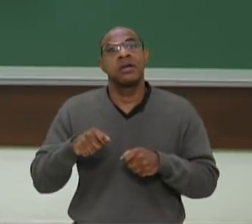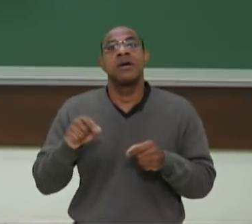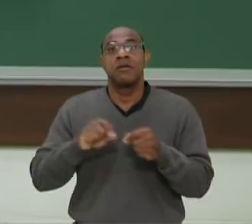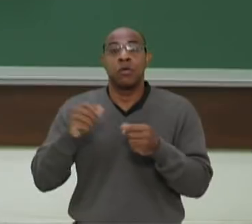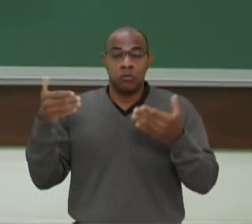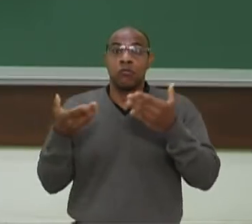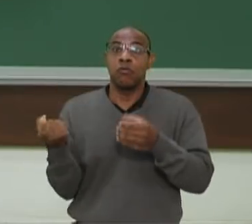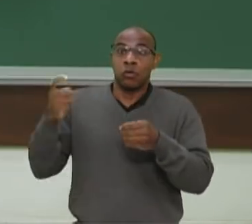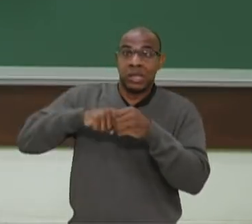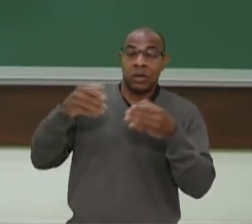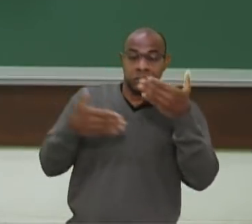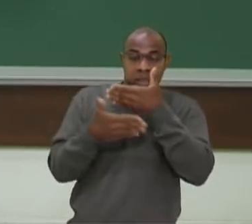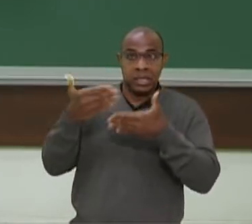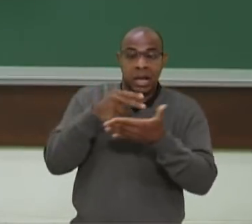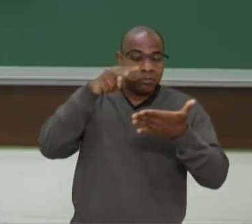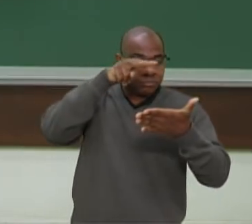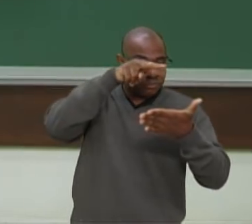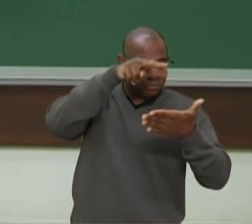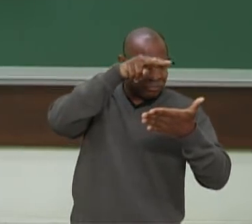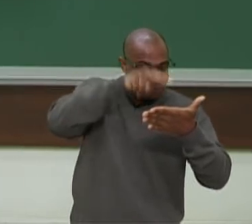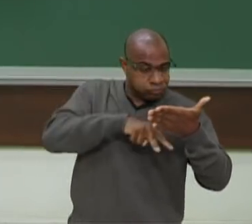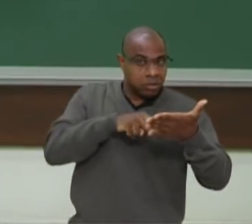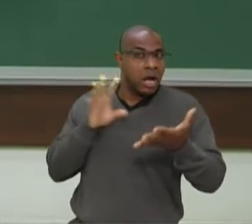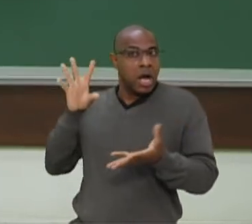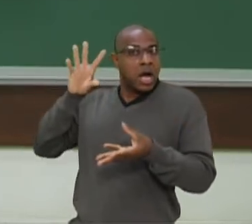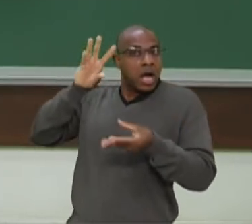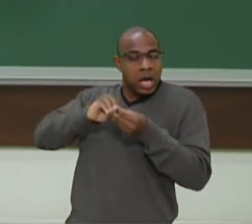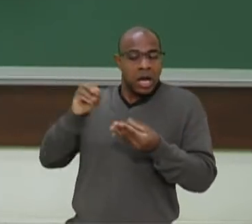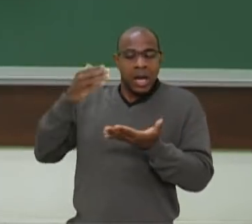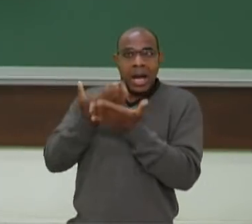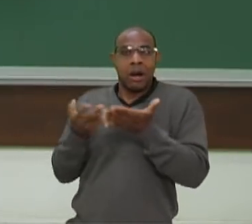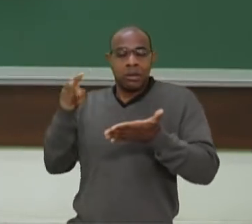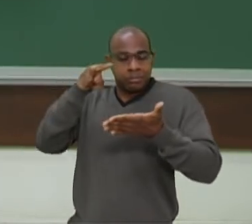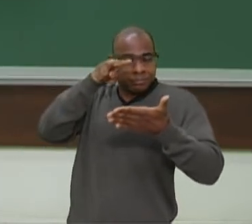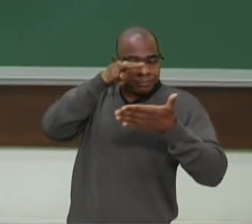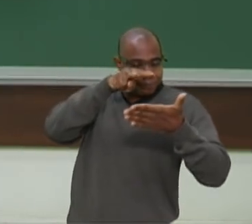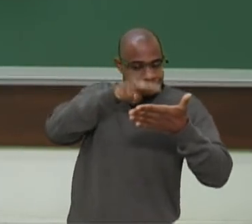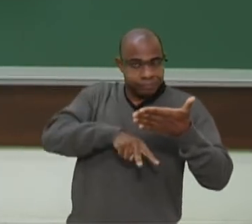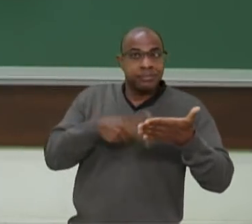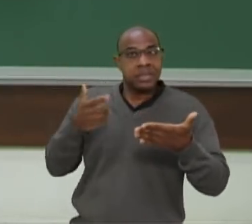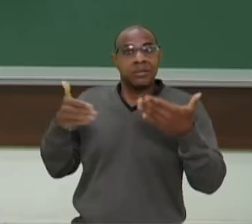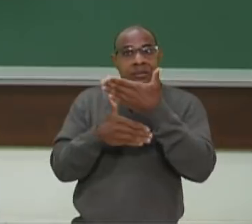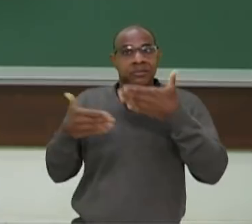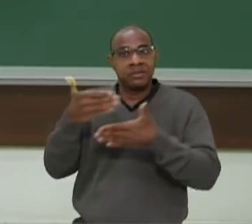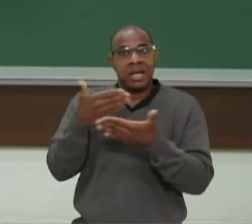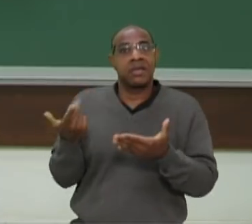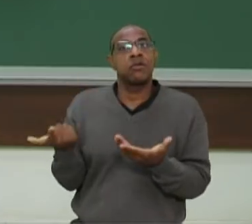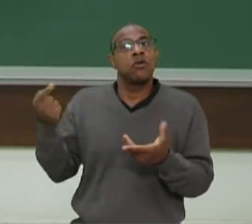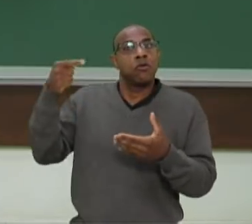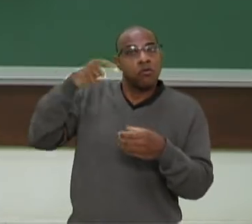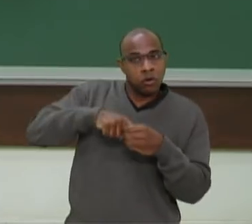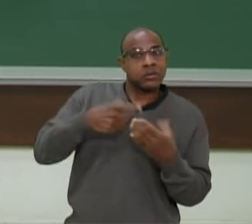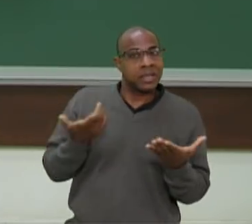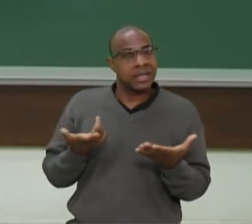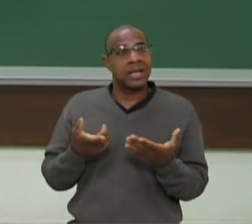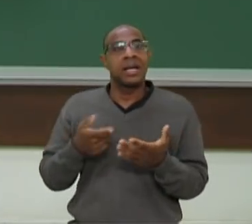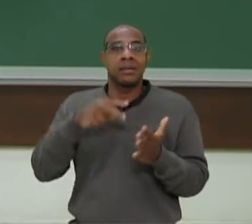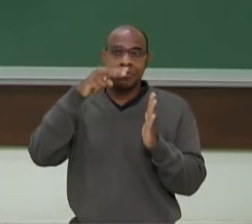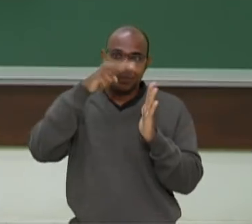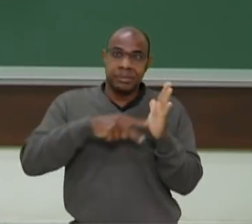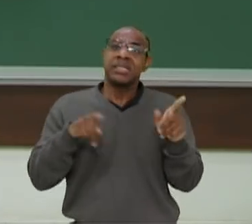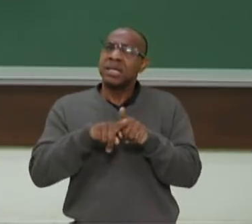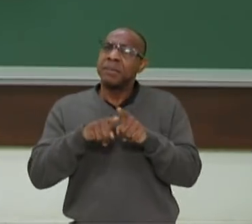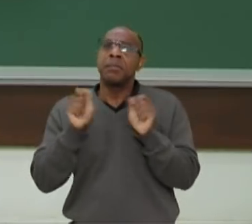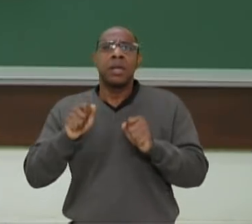slides e fazer uma revisão da aula. Não apenas assistir aqui na TV, quem está assistindo, ou depois no YouTube,